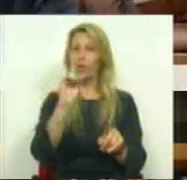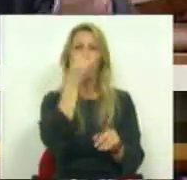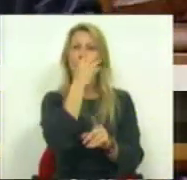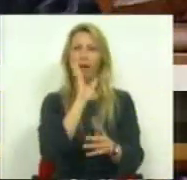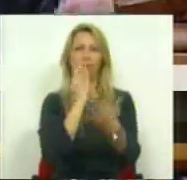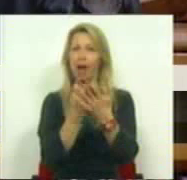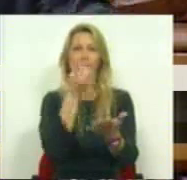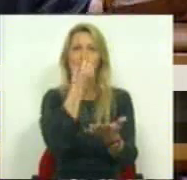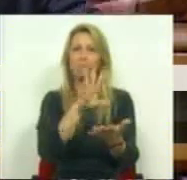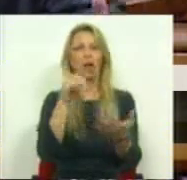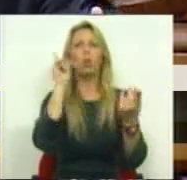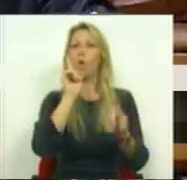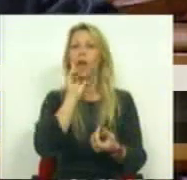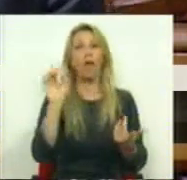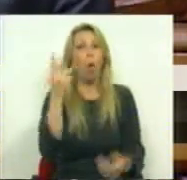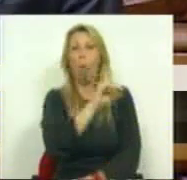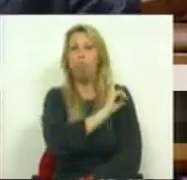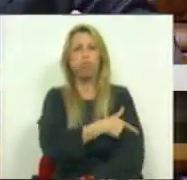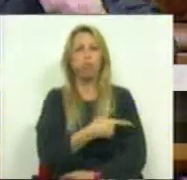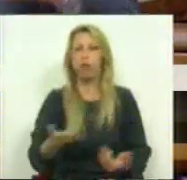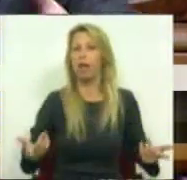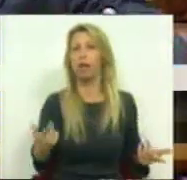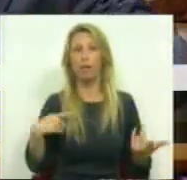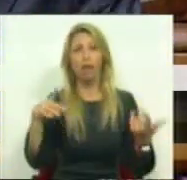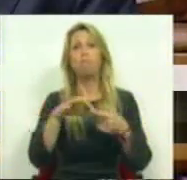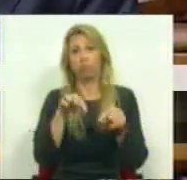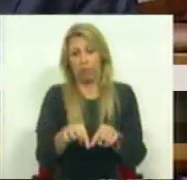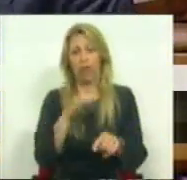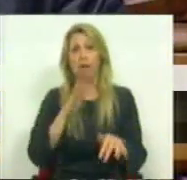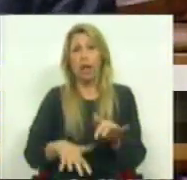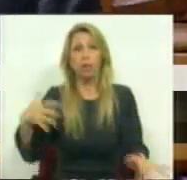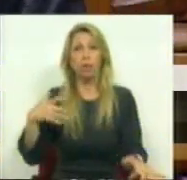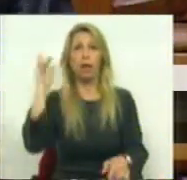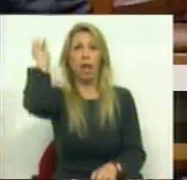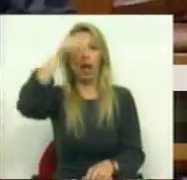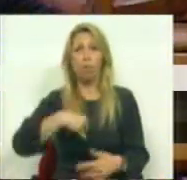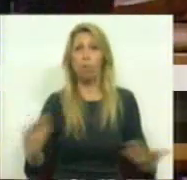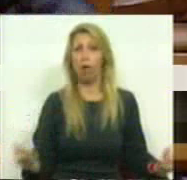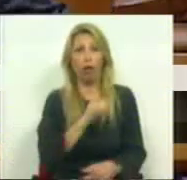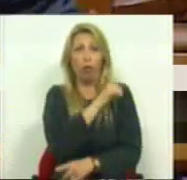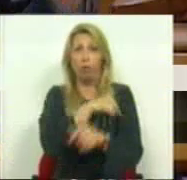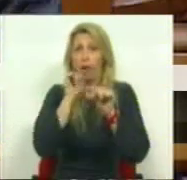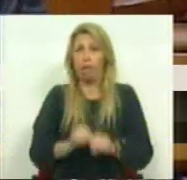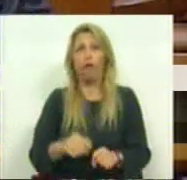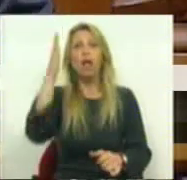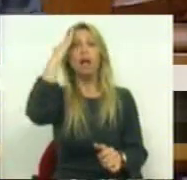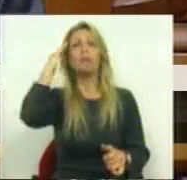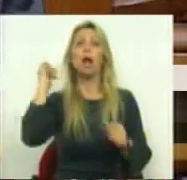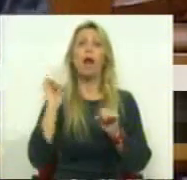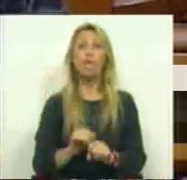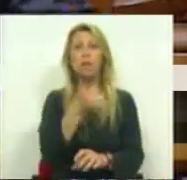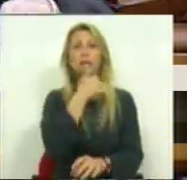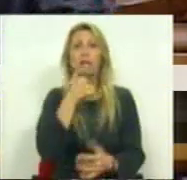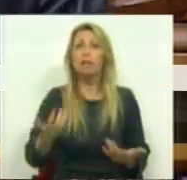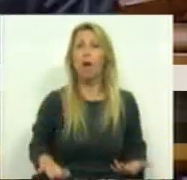qualidade, não perde sequer o poder vinculativo da Assembleia da República, a sua competência e a sua capacidade de